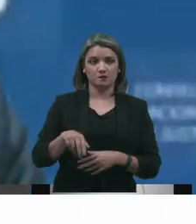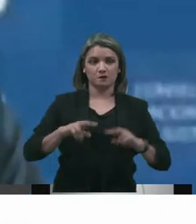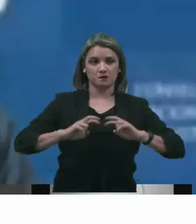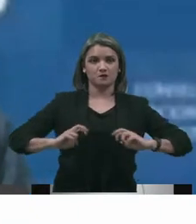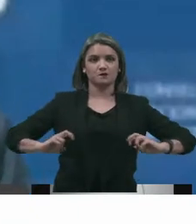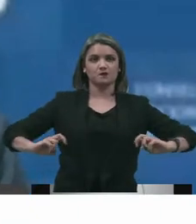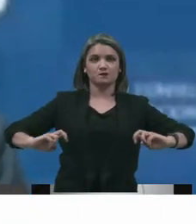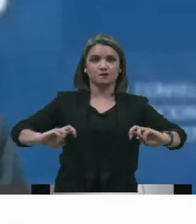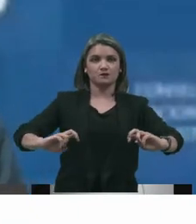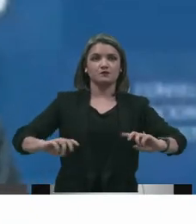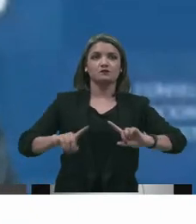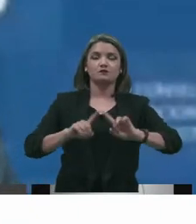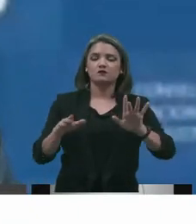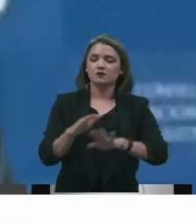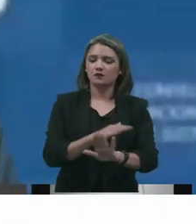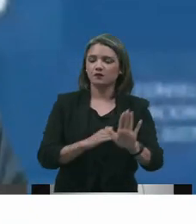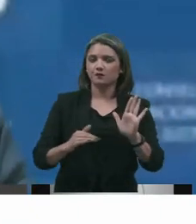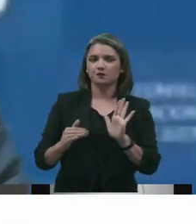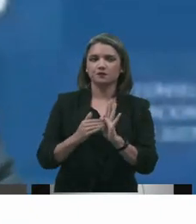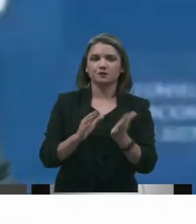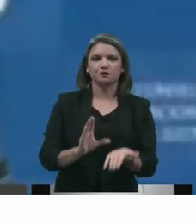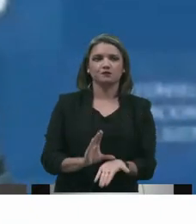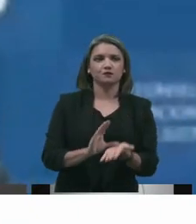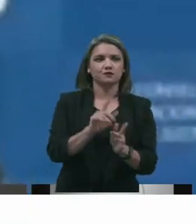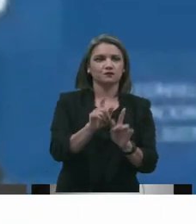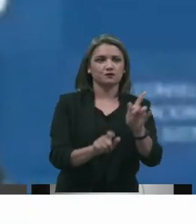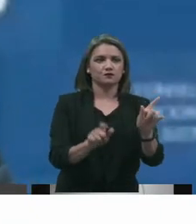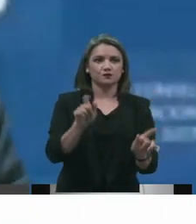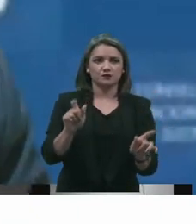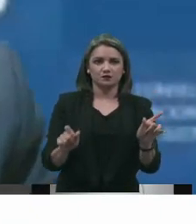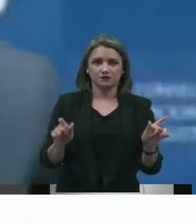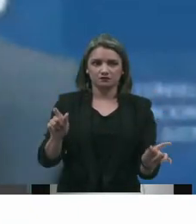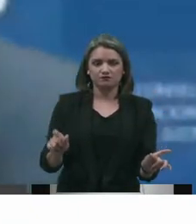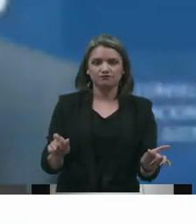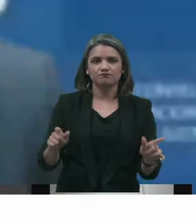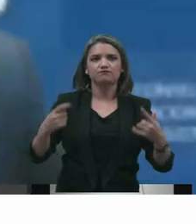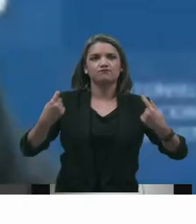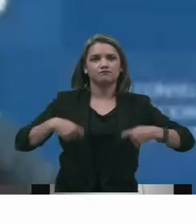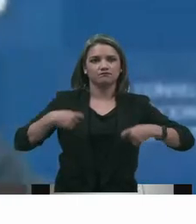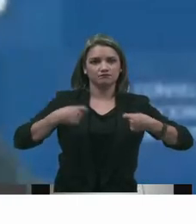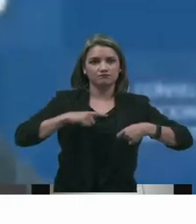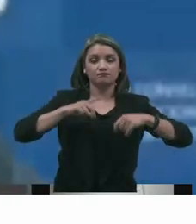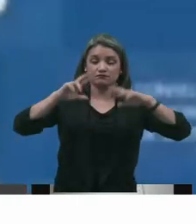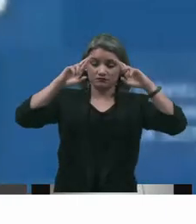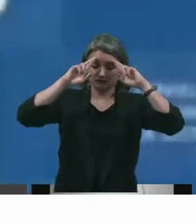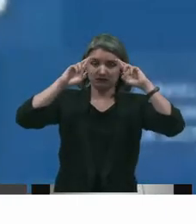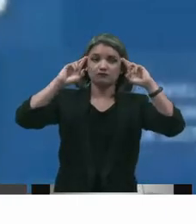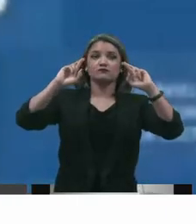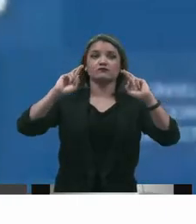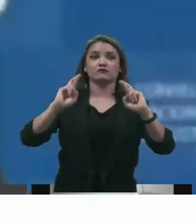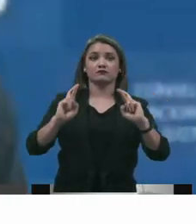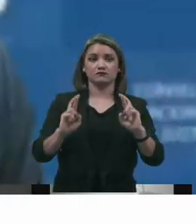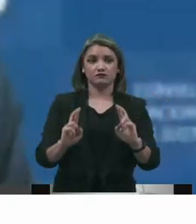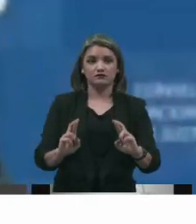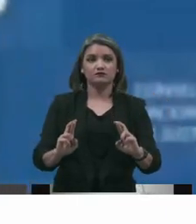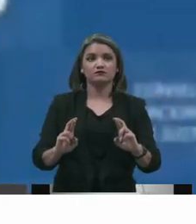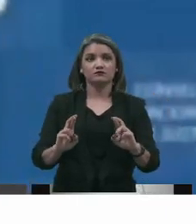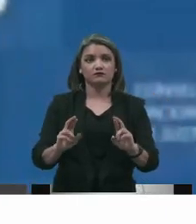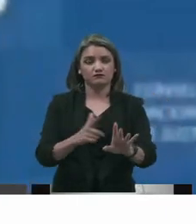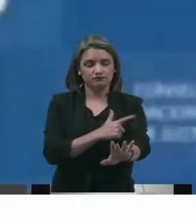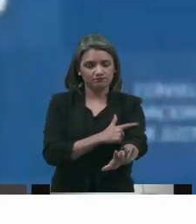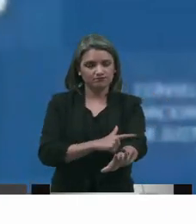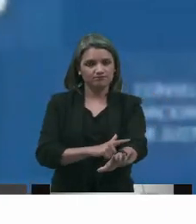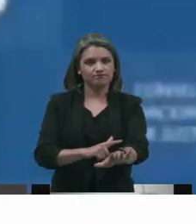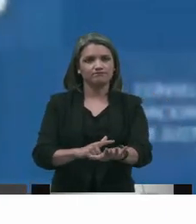colegiado, todos os conselheiros são dignos de respeito, de consideração, de